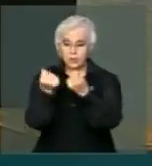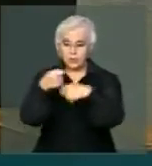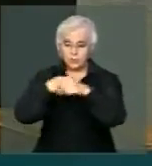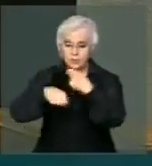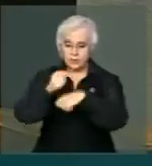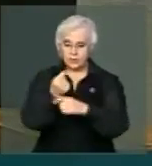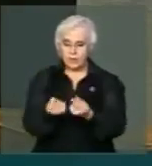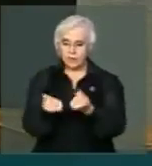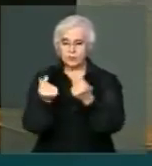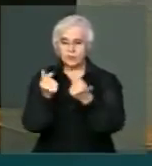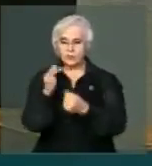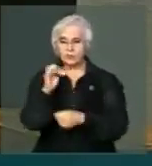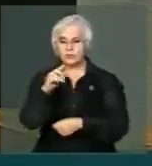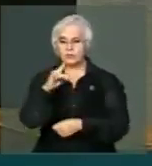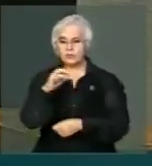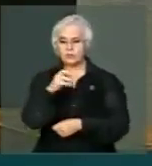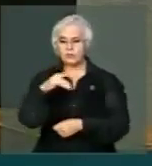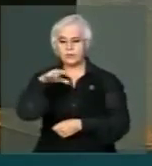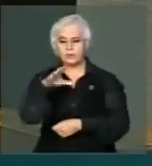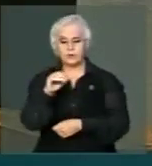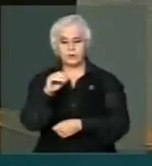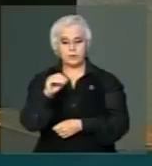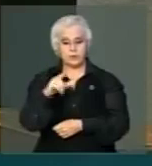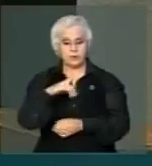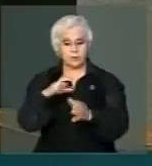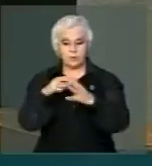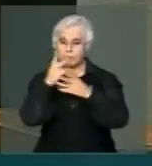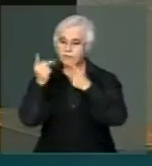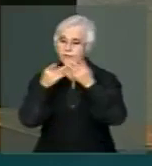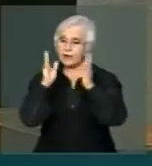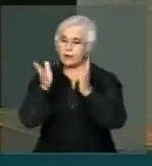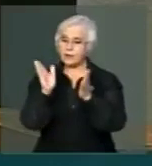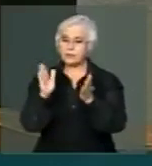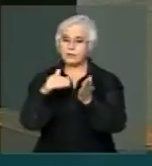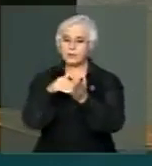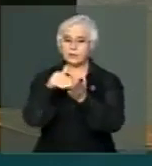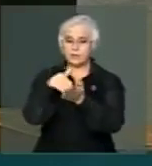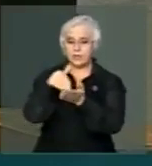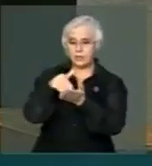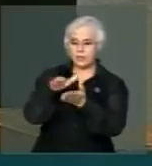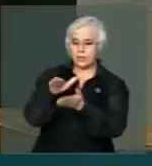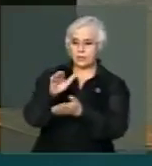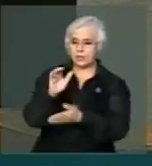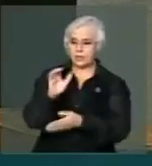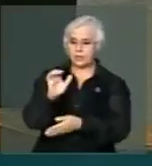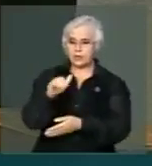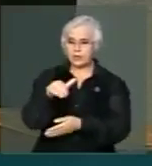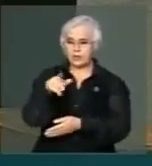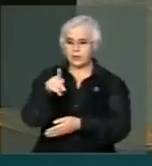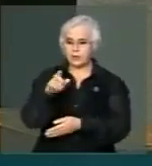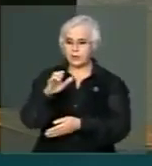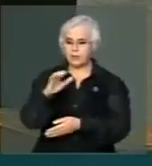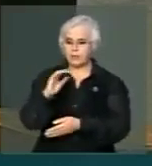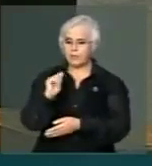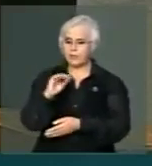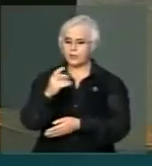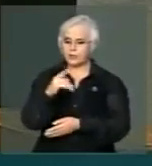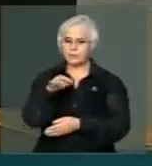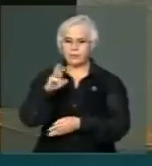financeiro. Estão falando até em impeachment por descumprimento da lei